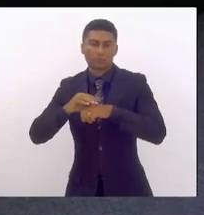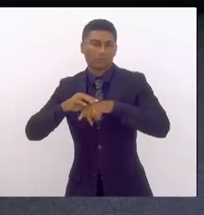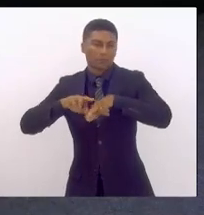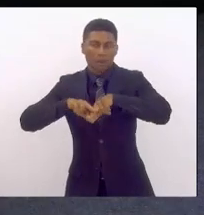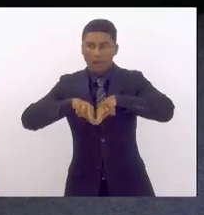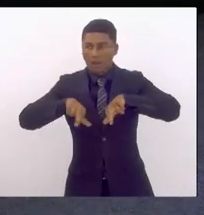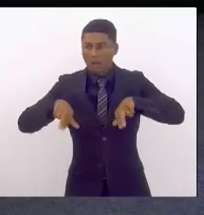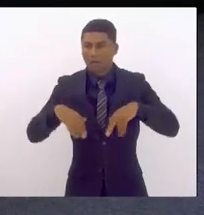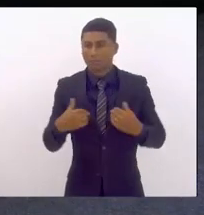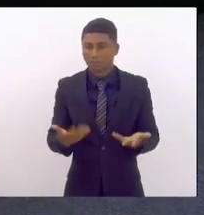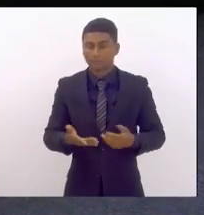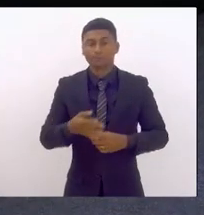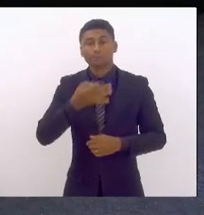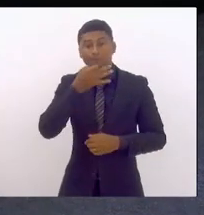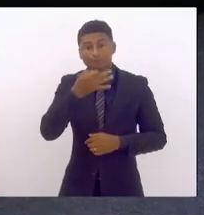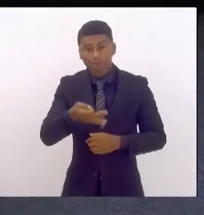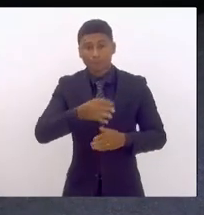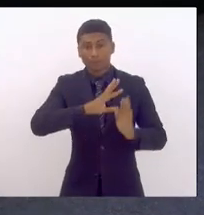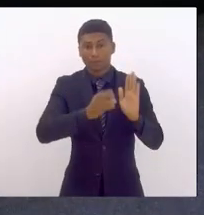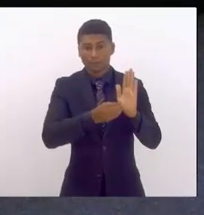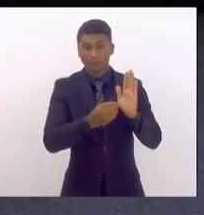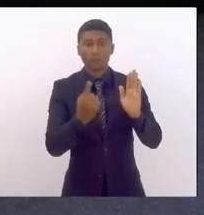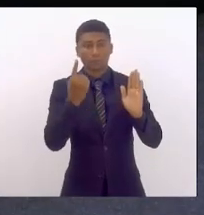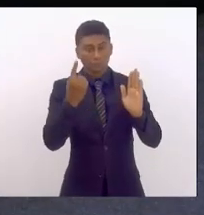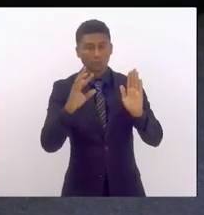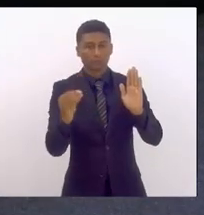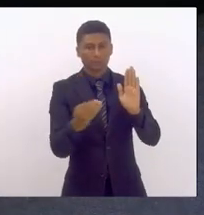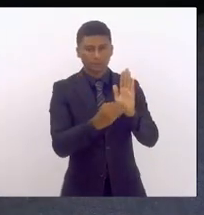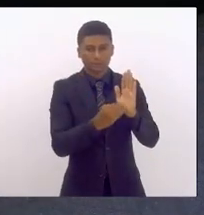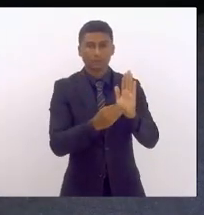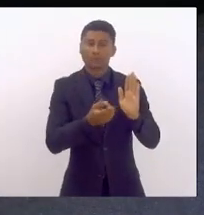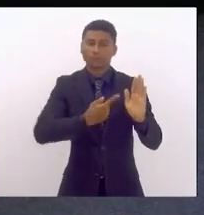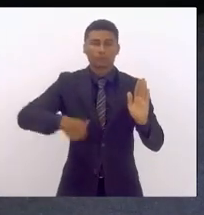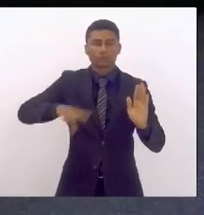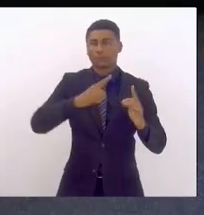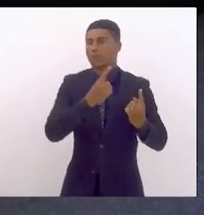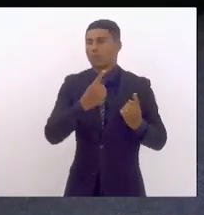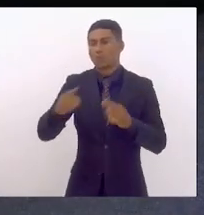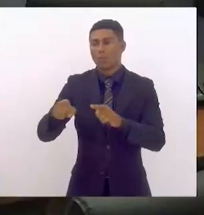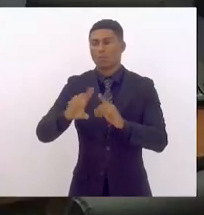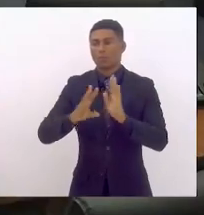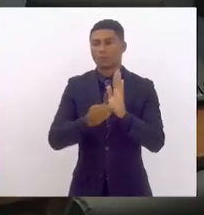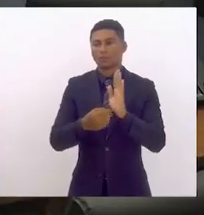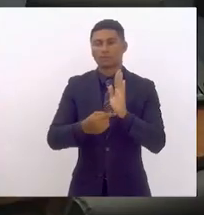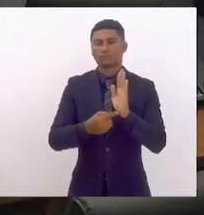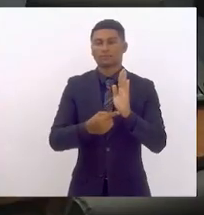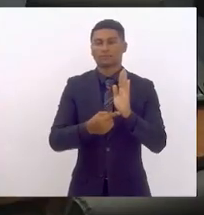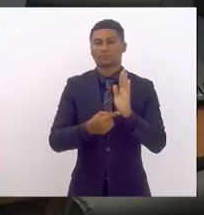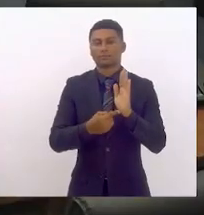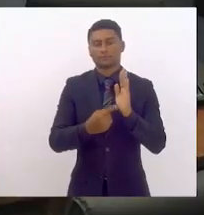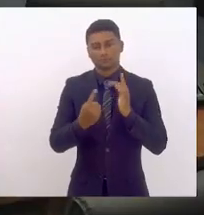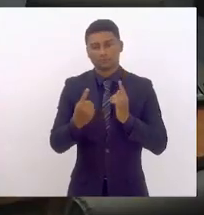parecer recebeu uma emenda de plenário somos contrário a emenda